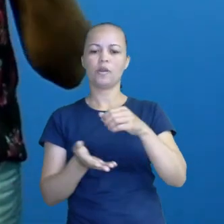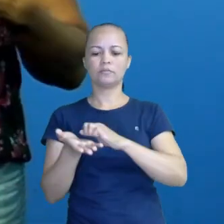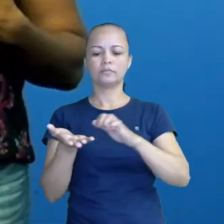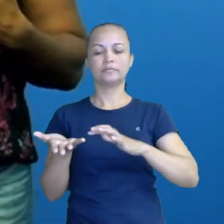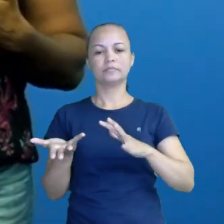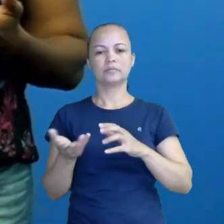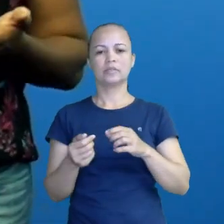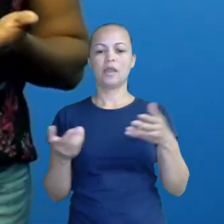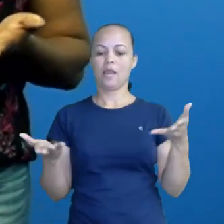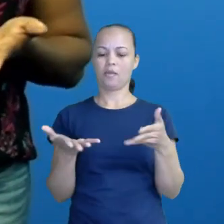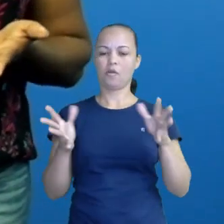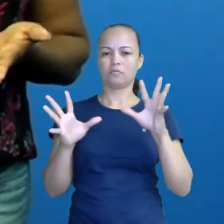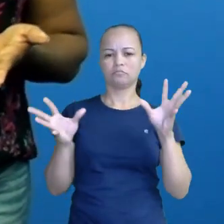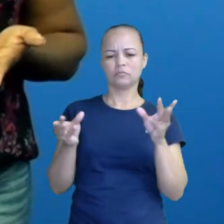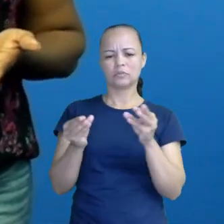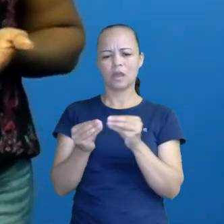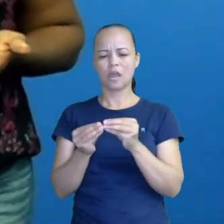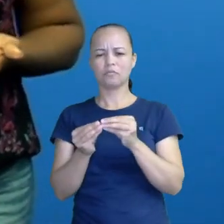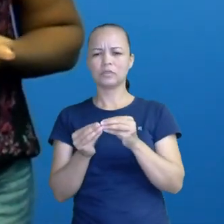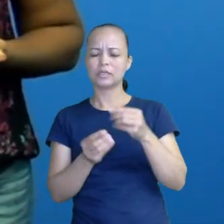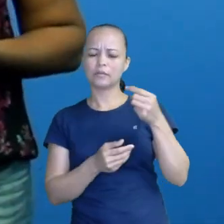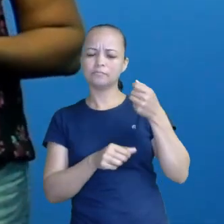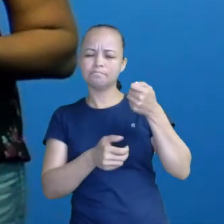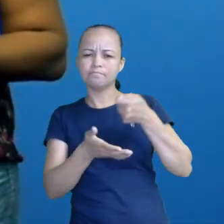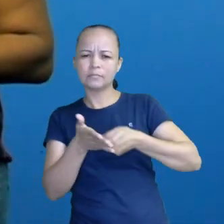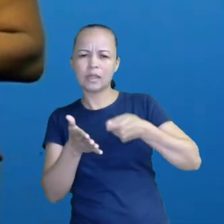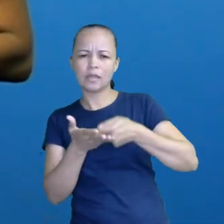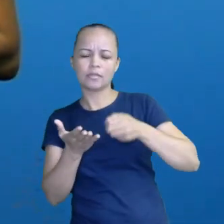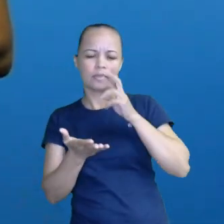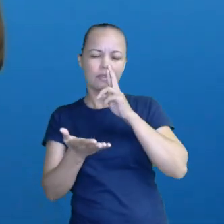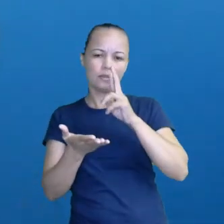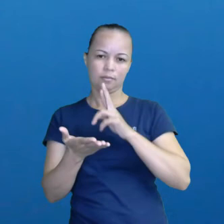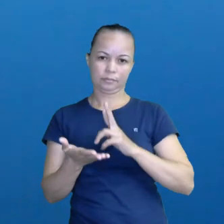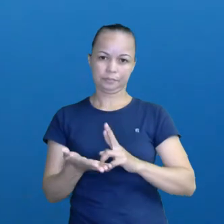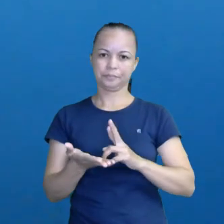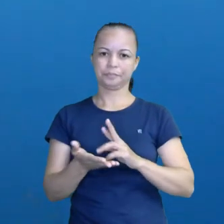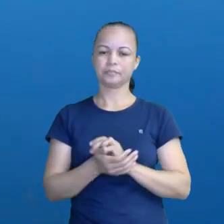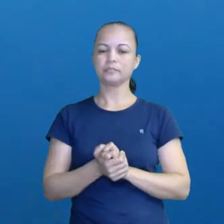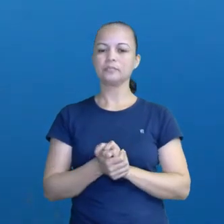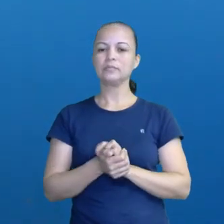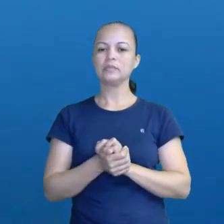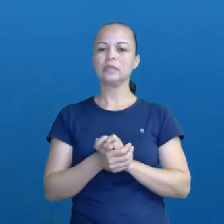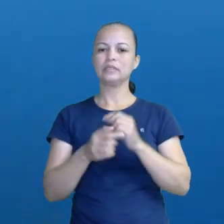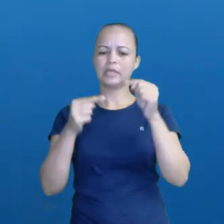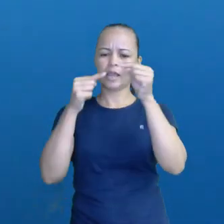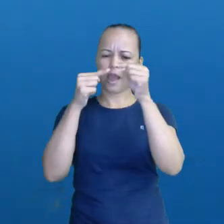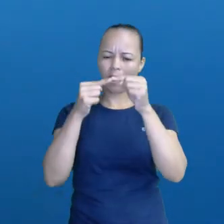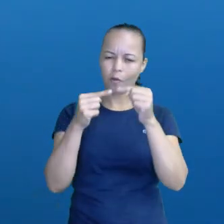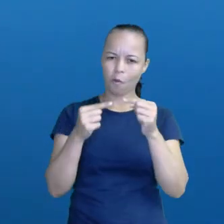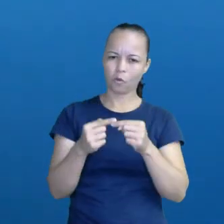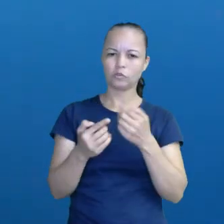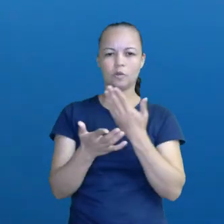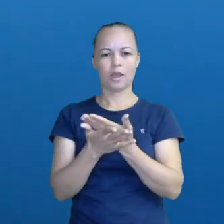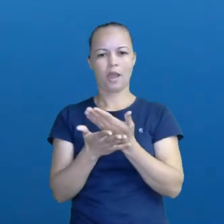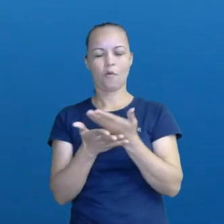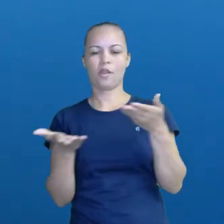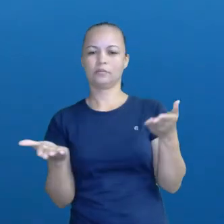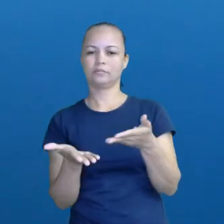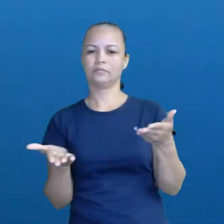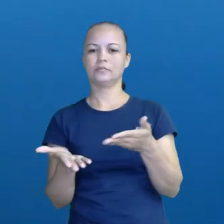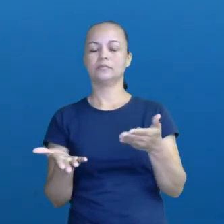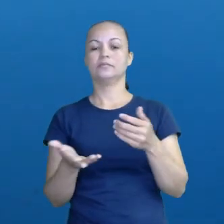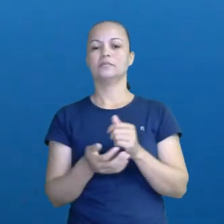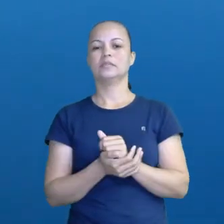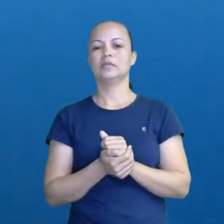você revisa e vai tentar responder de acordo com a nossa aula de hoje